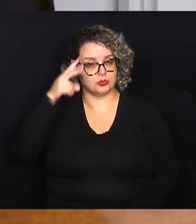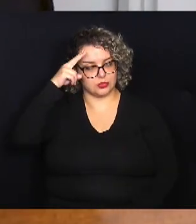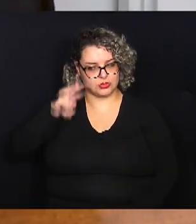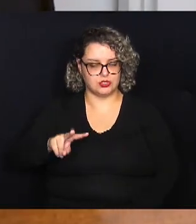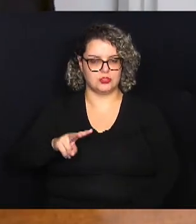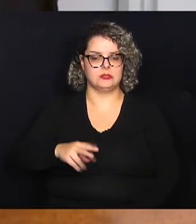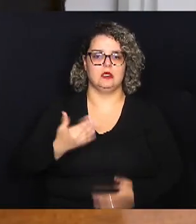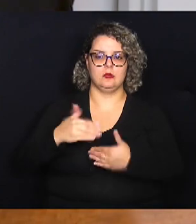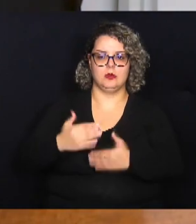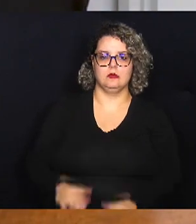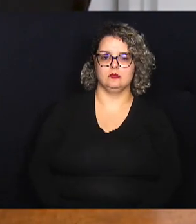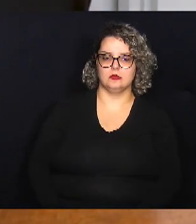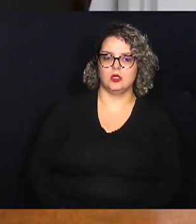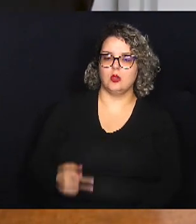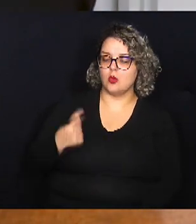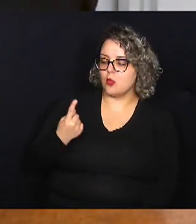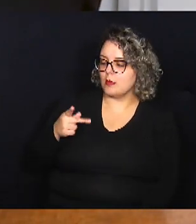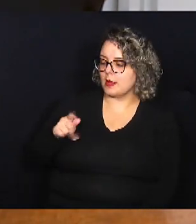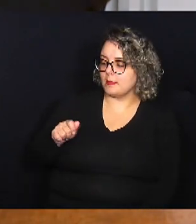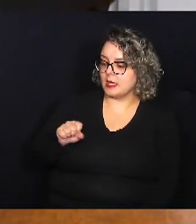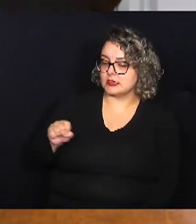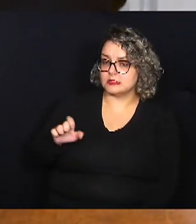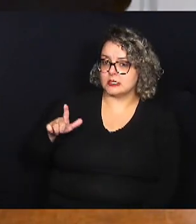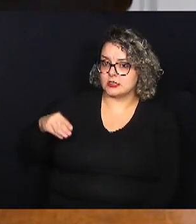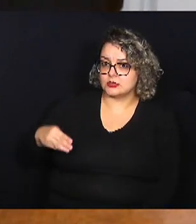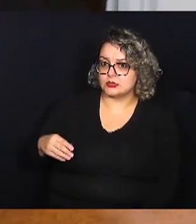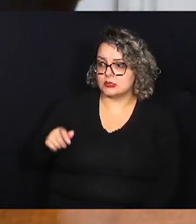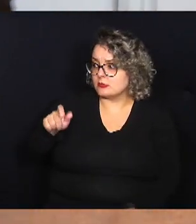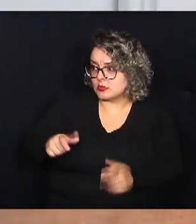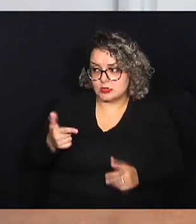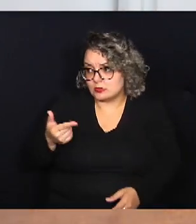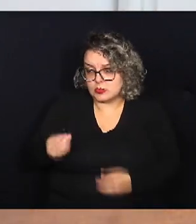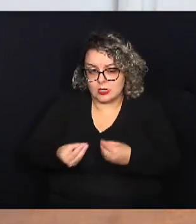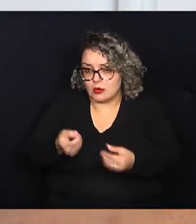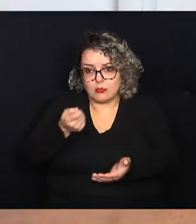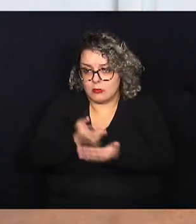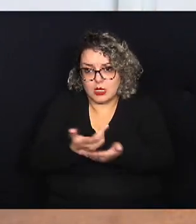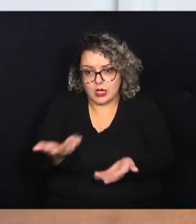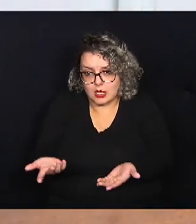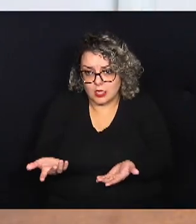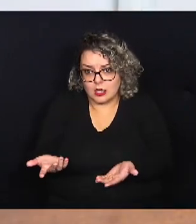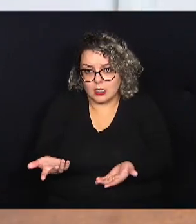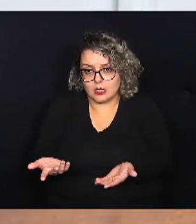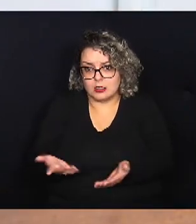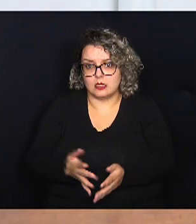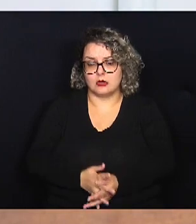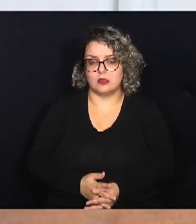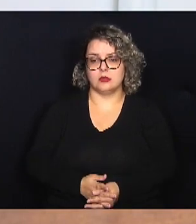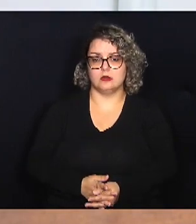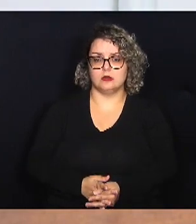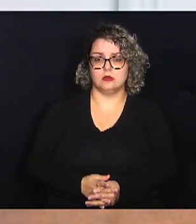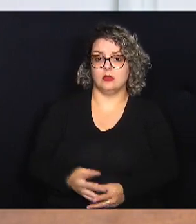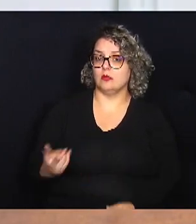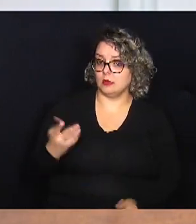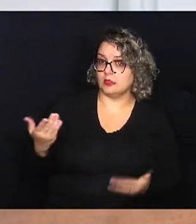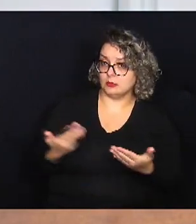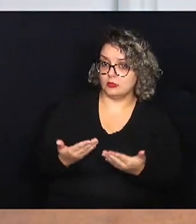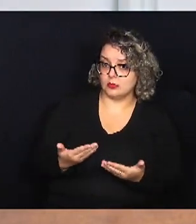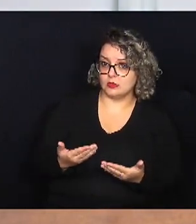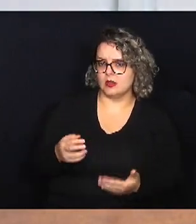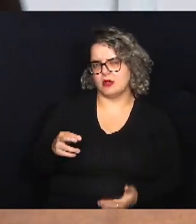uma passagem, mas tem pessoas que não têm essas condições. Tem pessoas que não têm essas condições. O valor hoje, ele